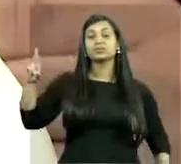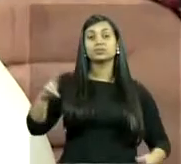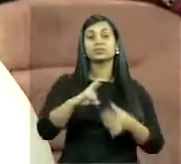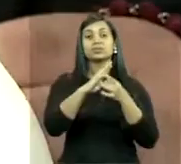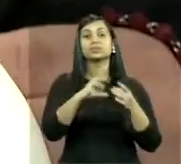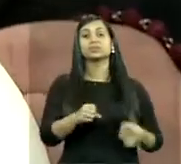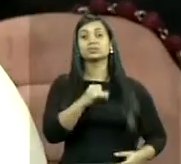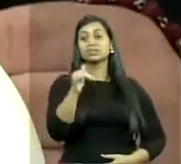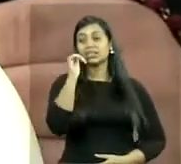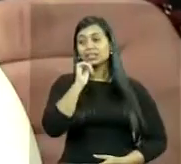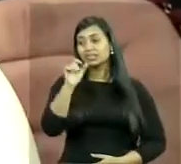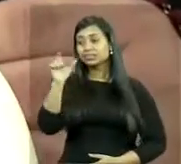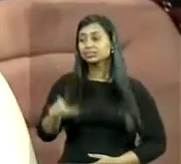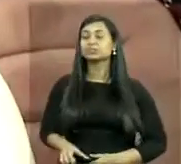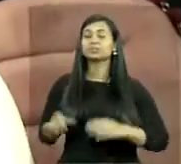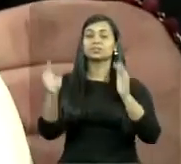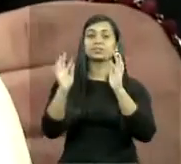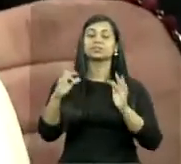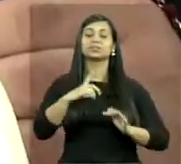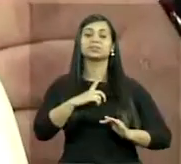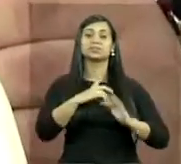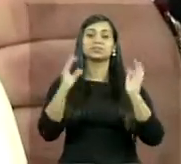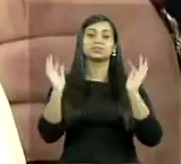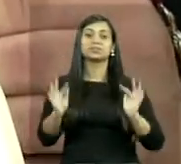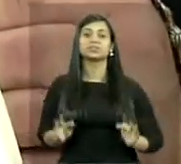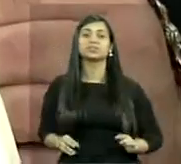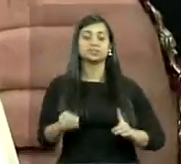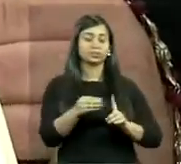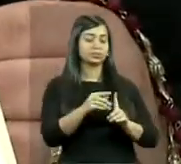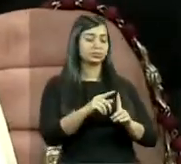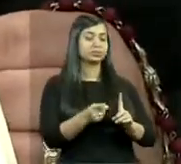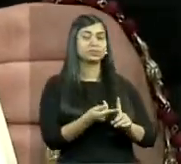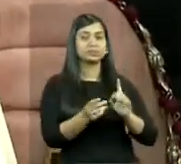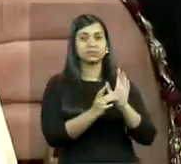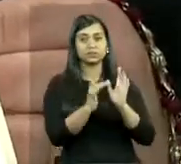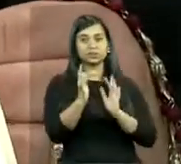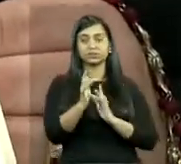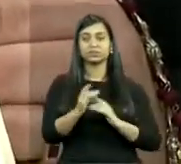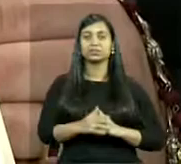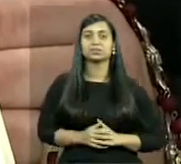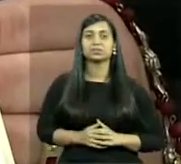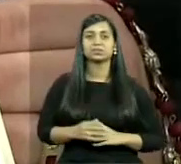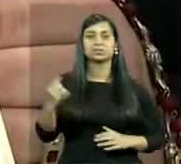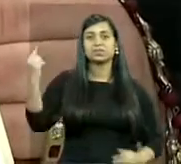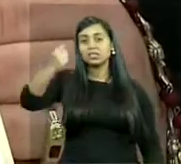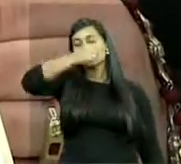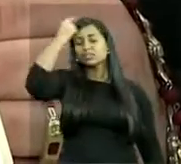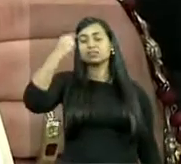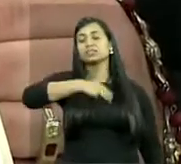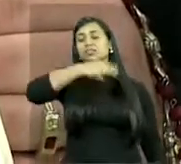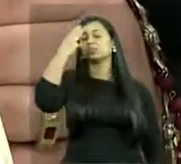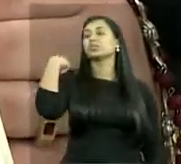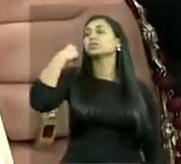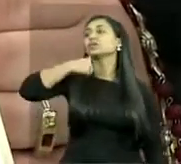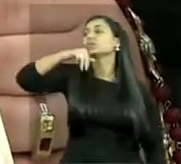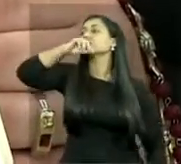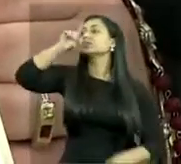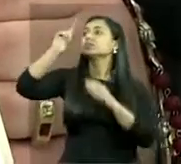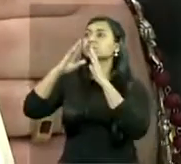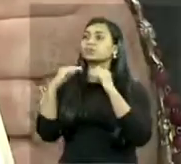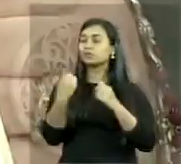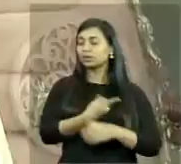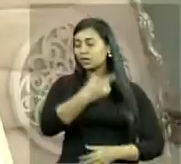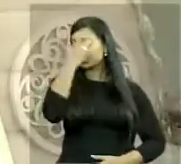graça, o Senhor é convosco. Bendita sois vós entre as mulheres e bendito é o fruto do vosso ventre, Jesus. Santa Maria, Mãe